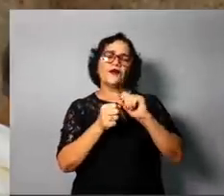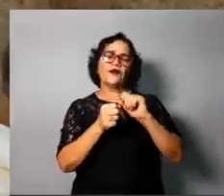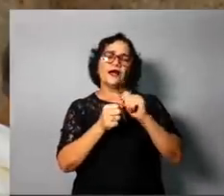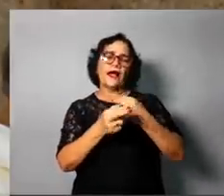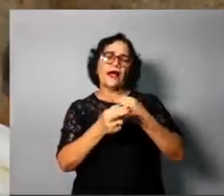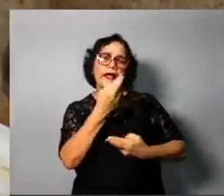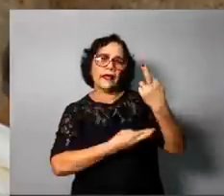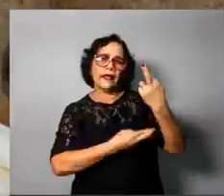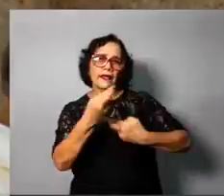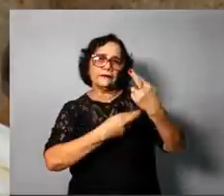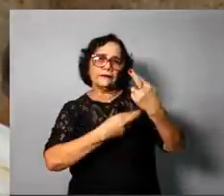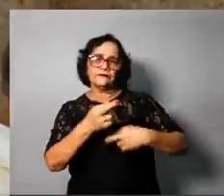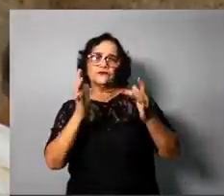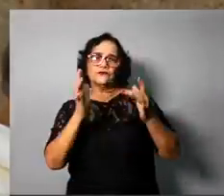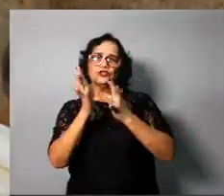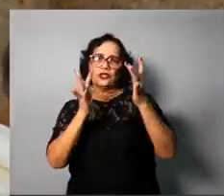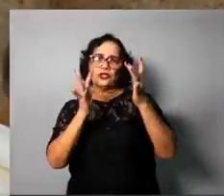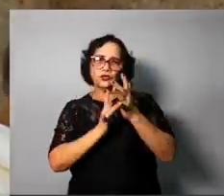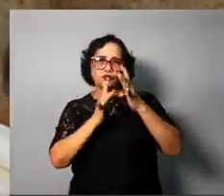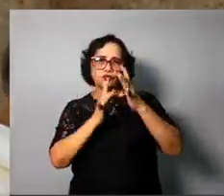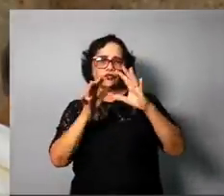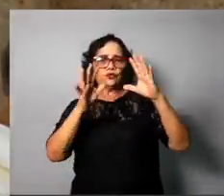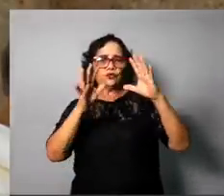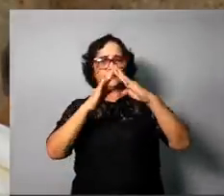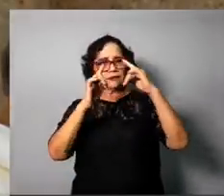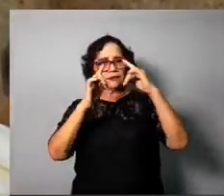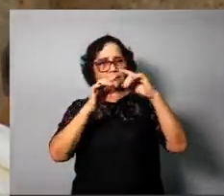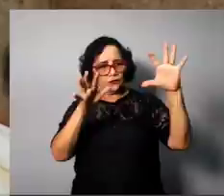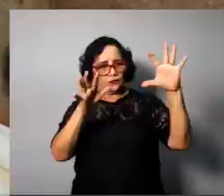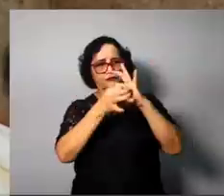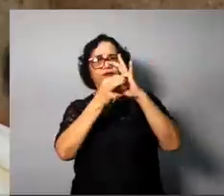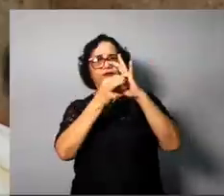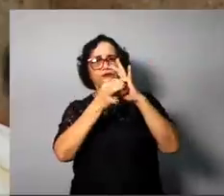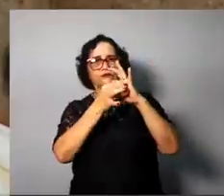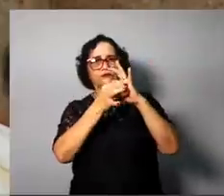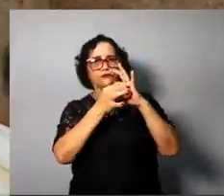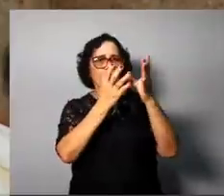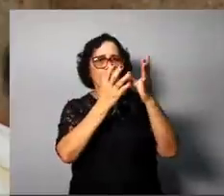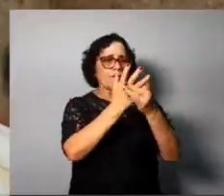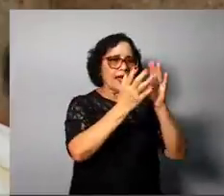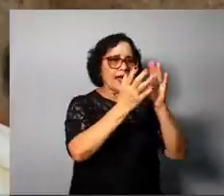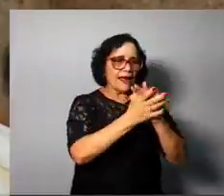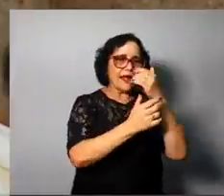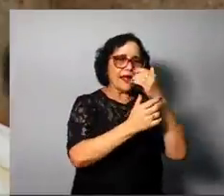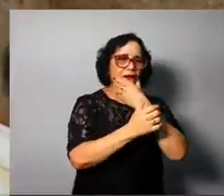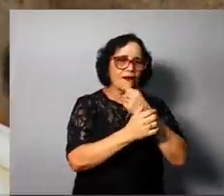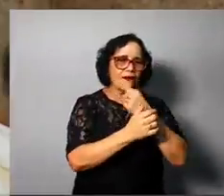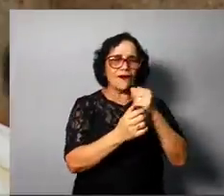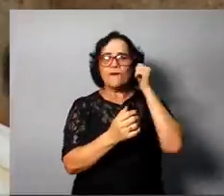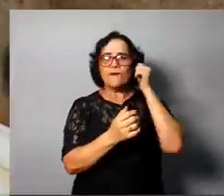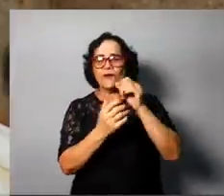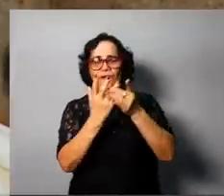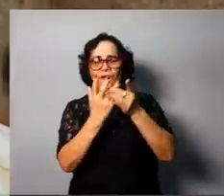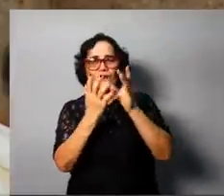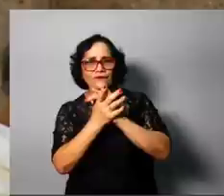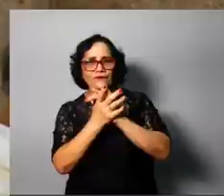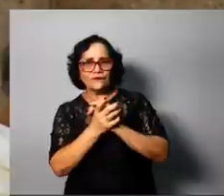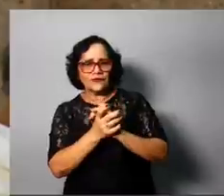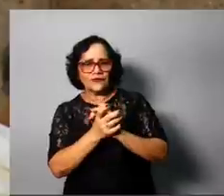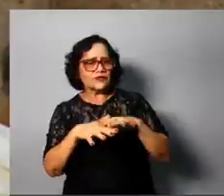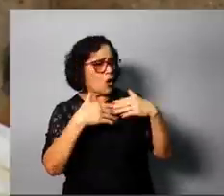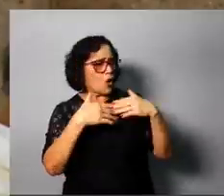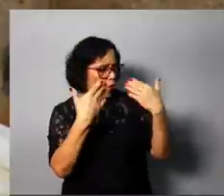o esposo e a esposa, diz o seguinte: qual esposo morre para